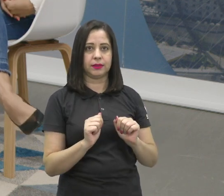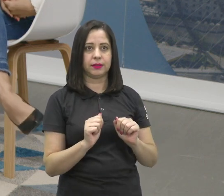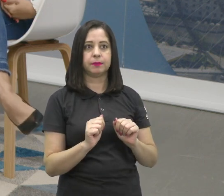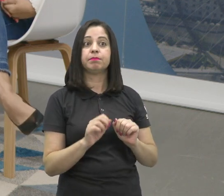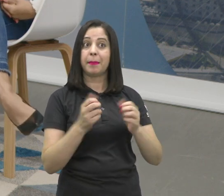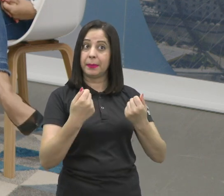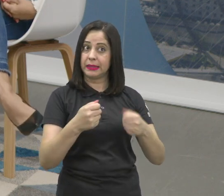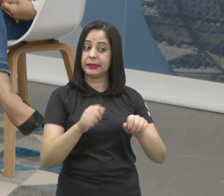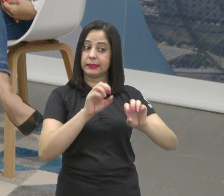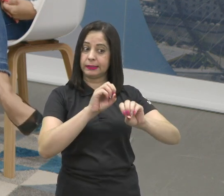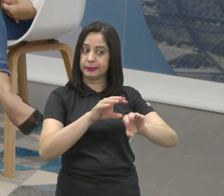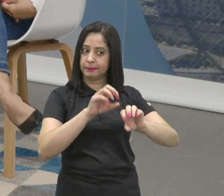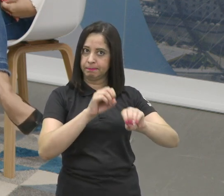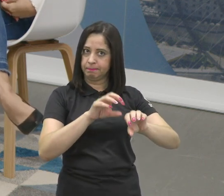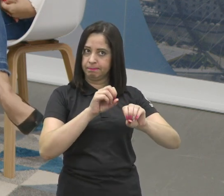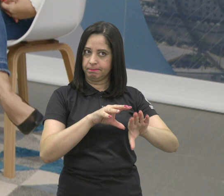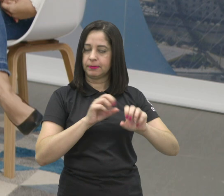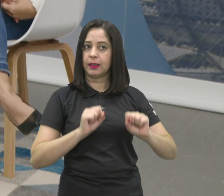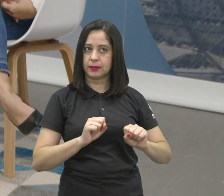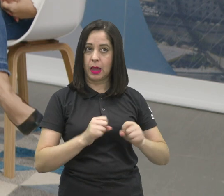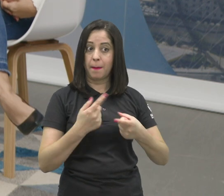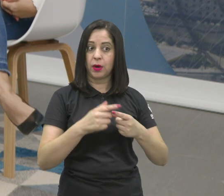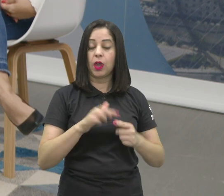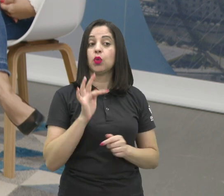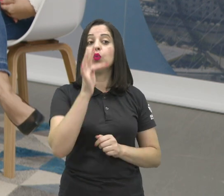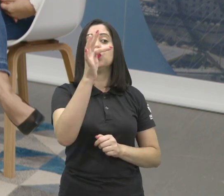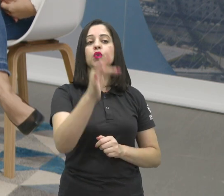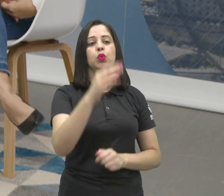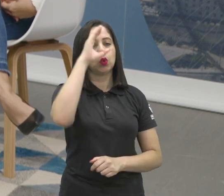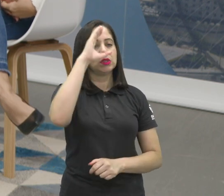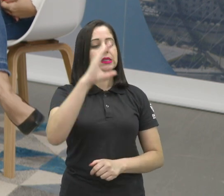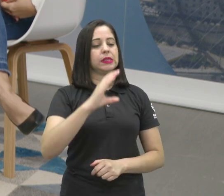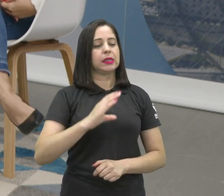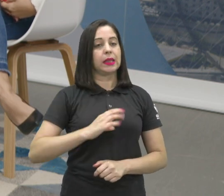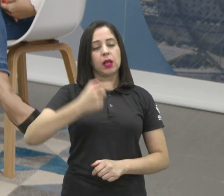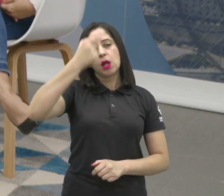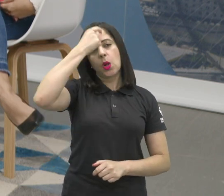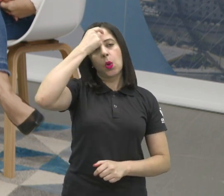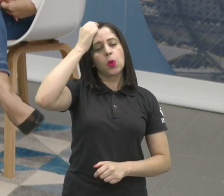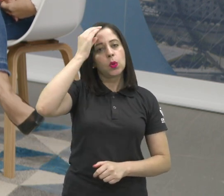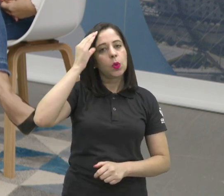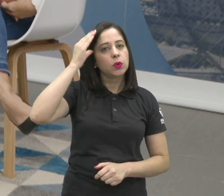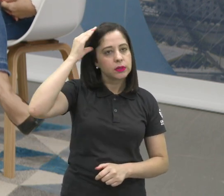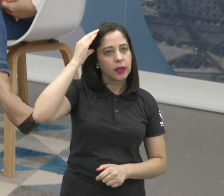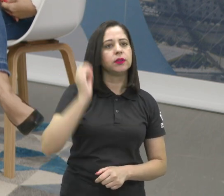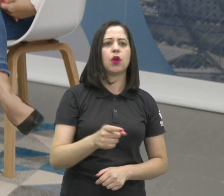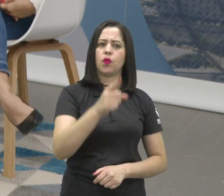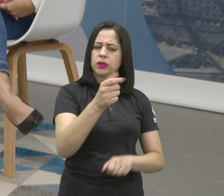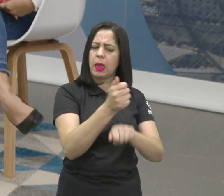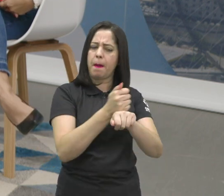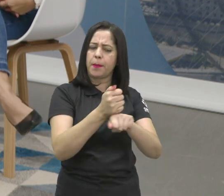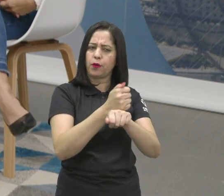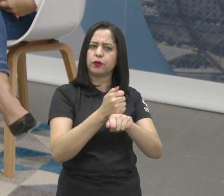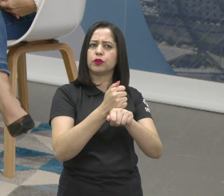com a educação que a gente consegue formar novos cidadãos, consegue vocês como assistentes sociais também,